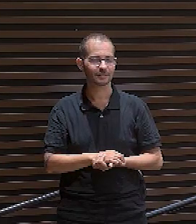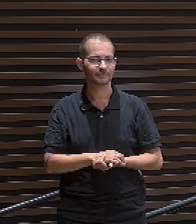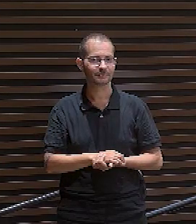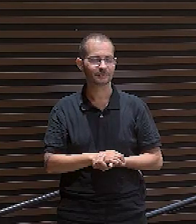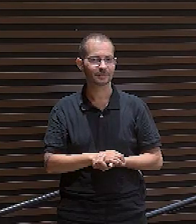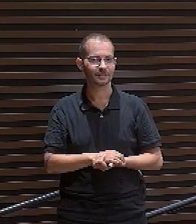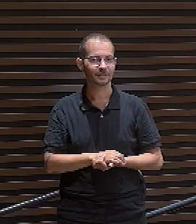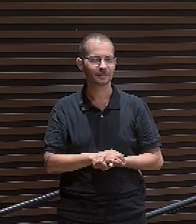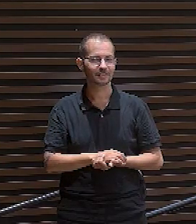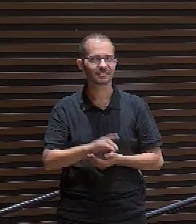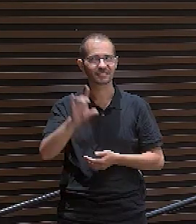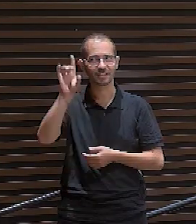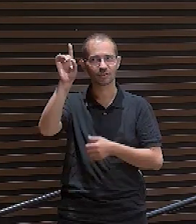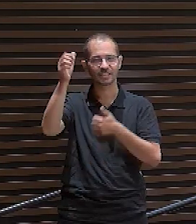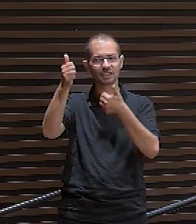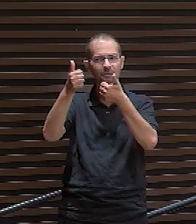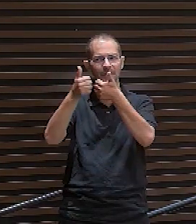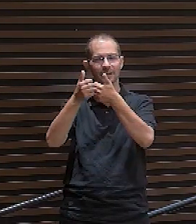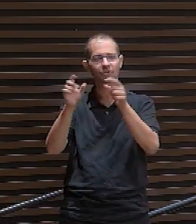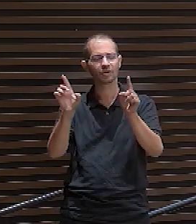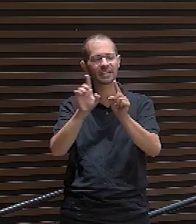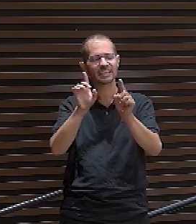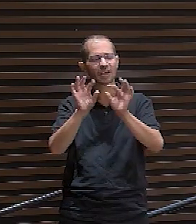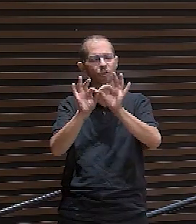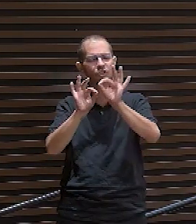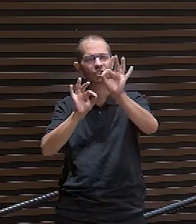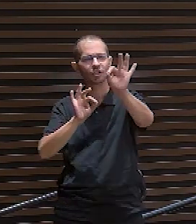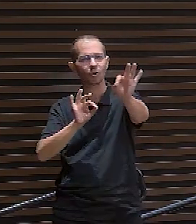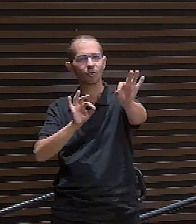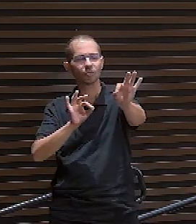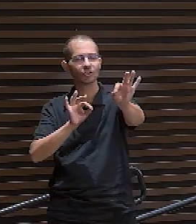Deus é de perto e não de longe.